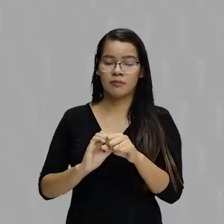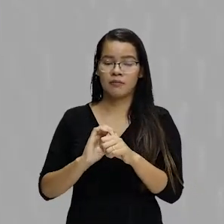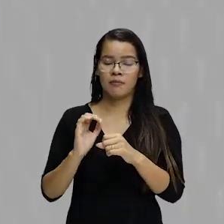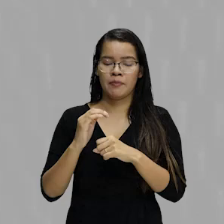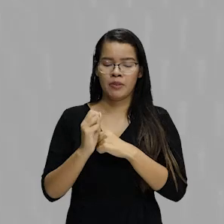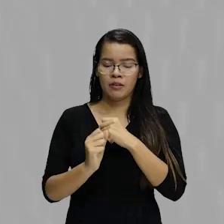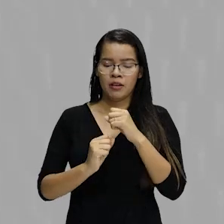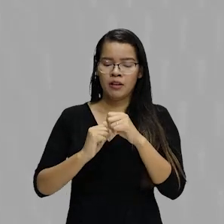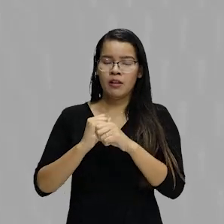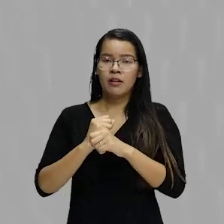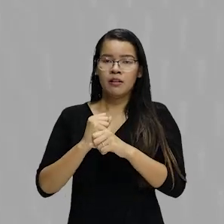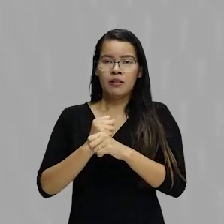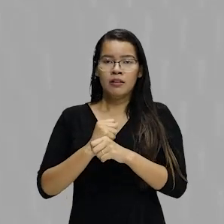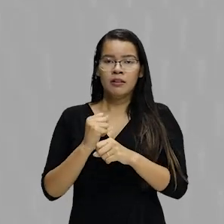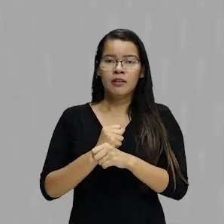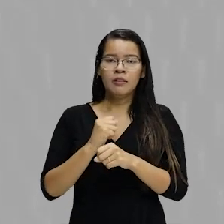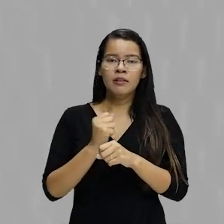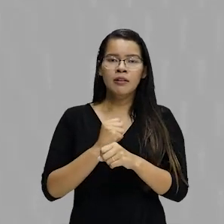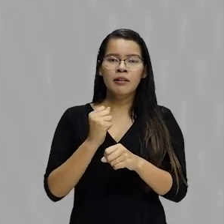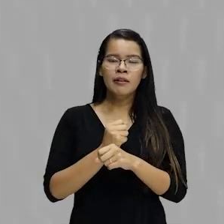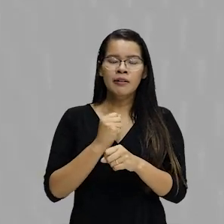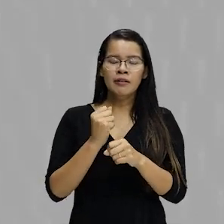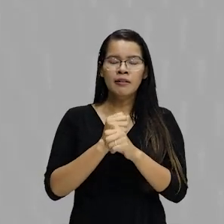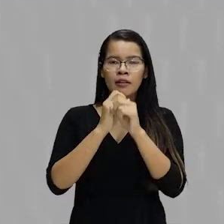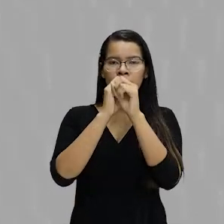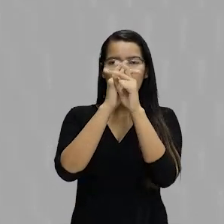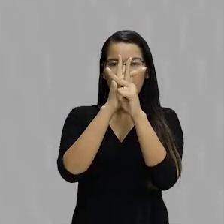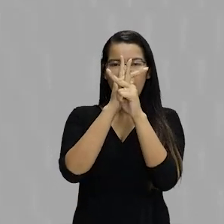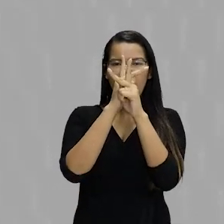do ano, né? De um ciclo, tá ok?